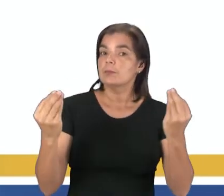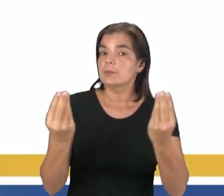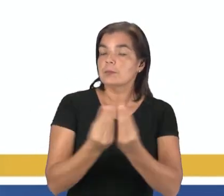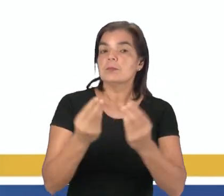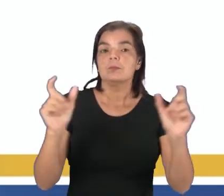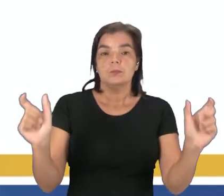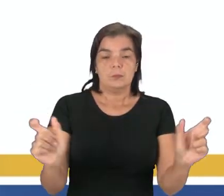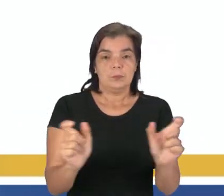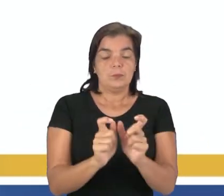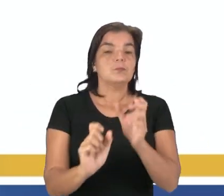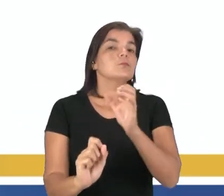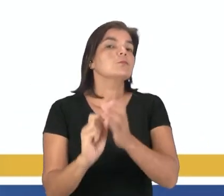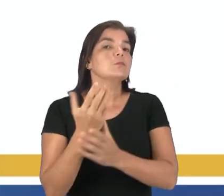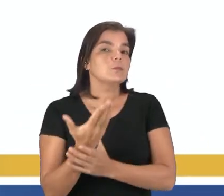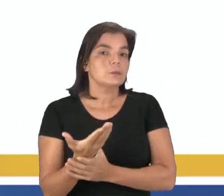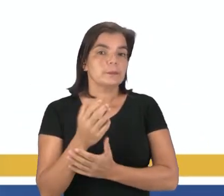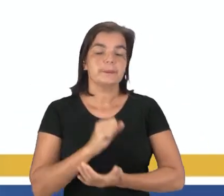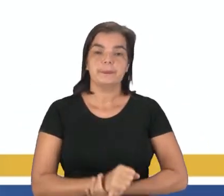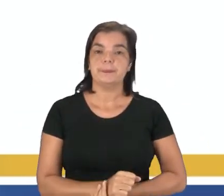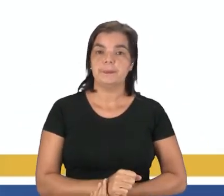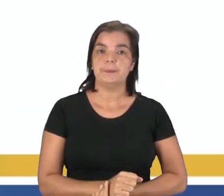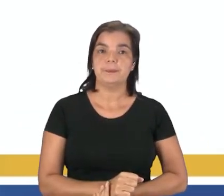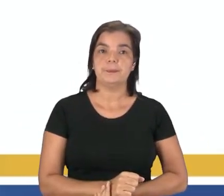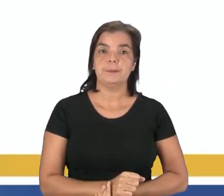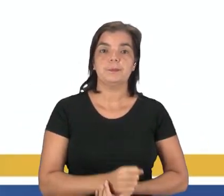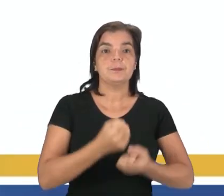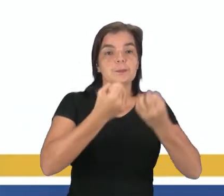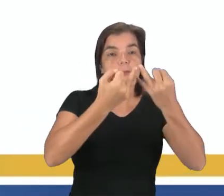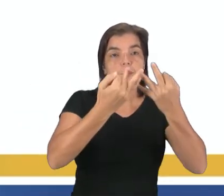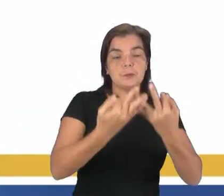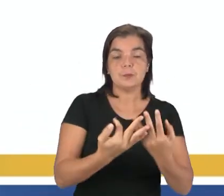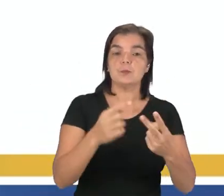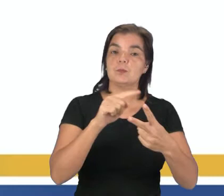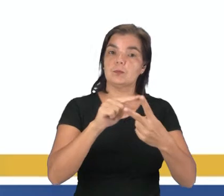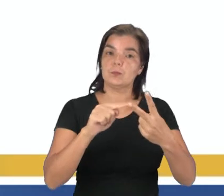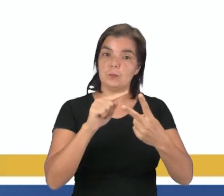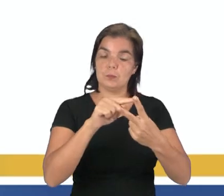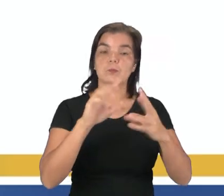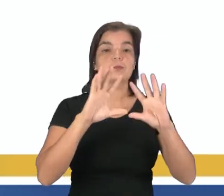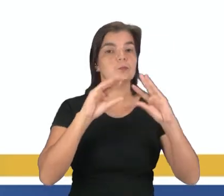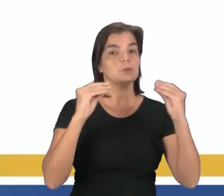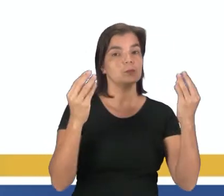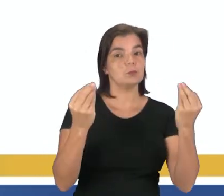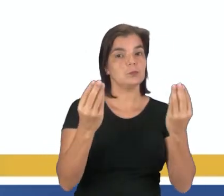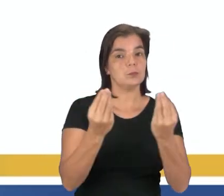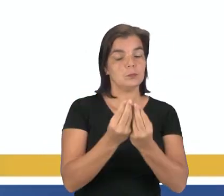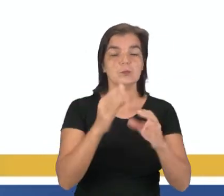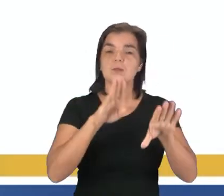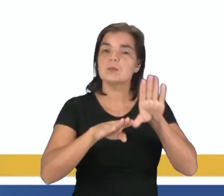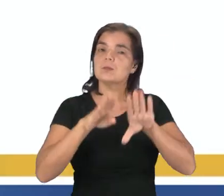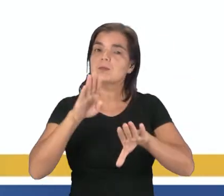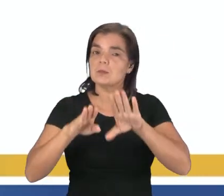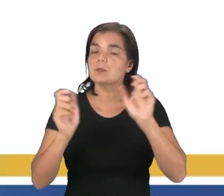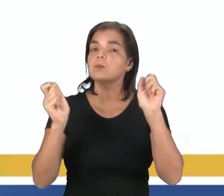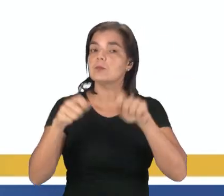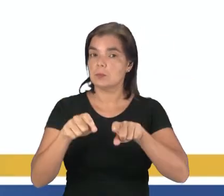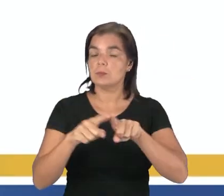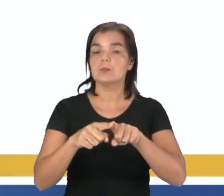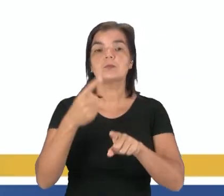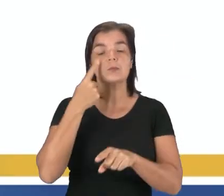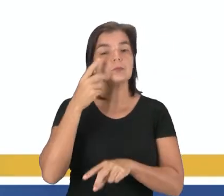composta. E aí, o que acontece? Quando eu falo dessas substâncias, né, às vezes elas